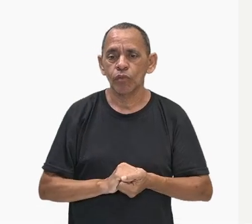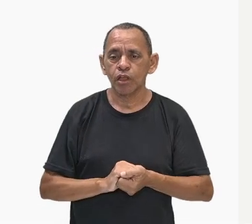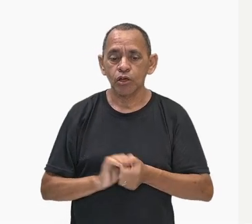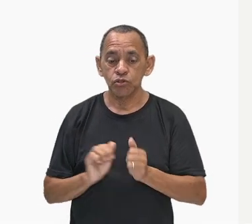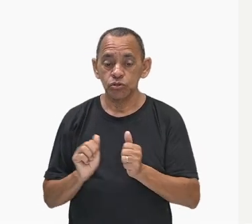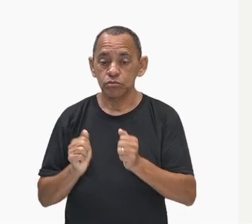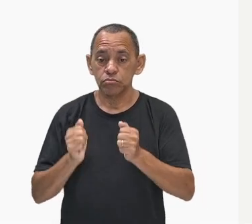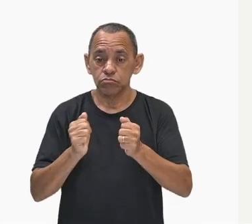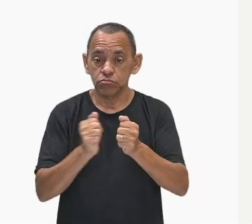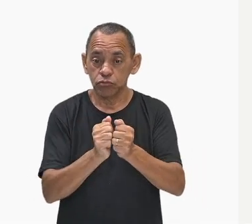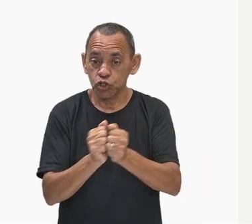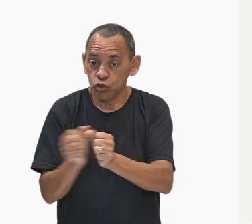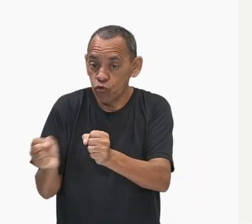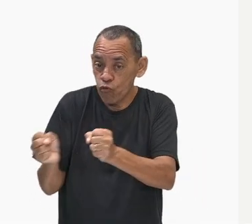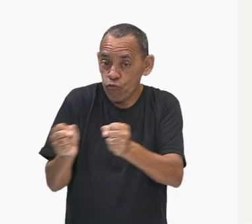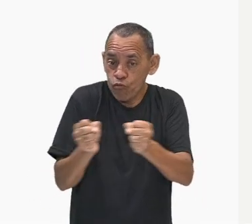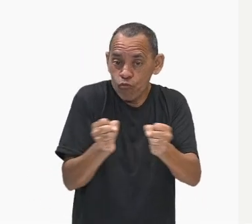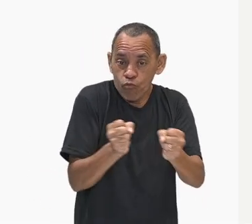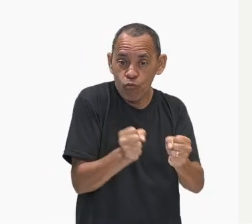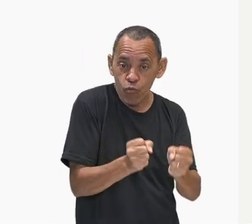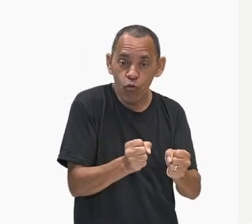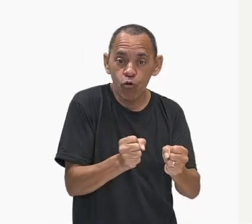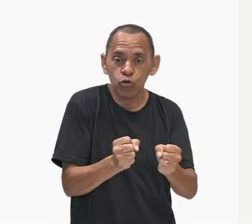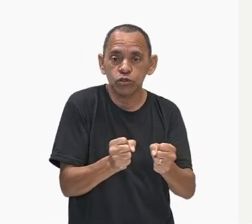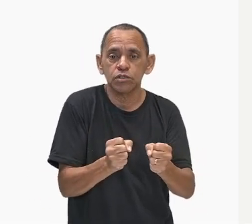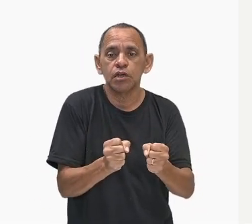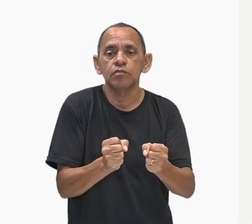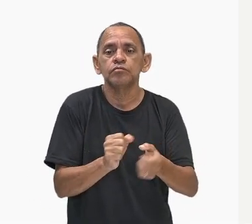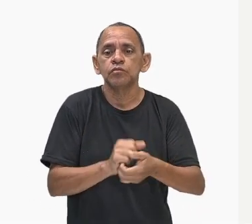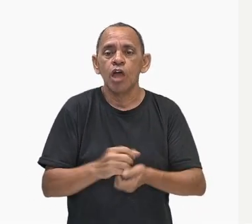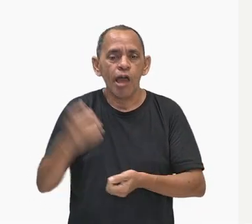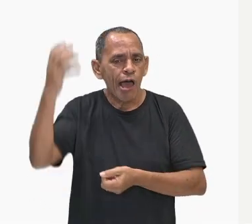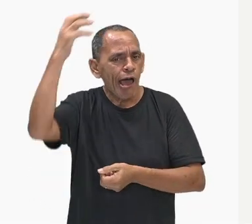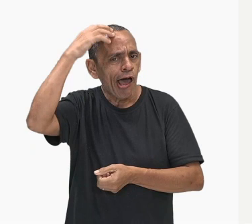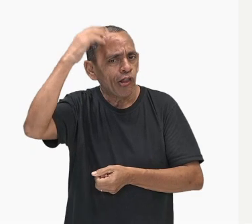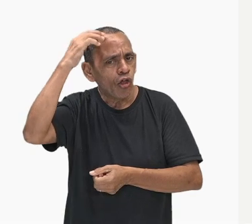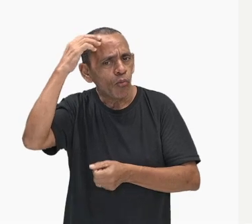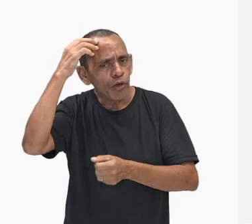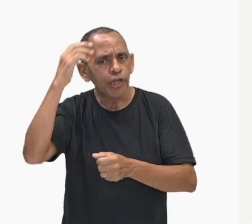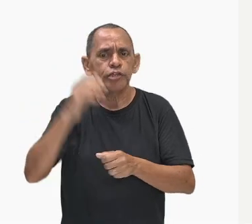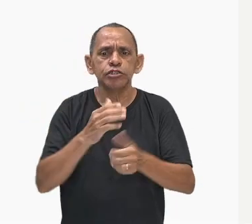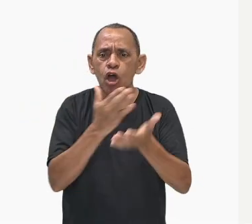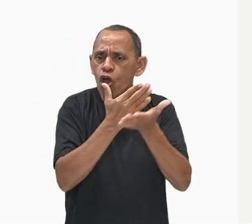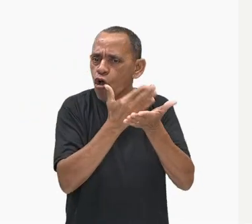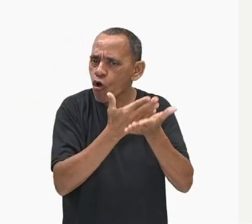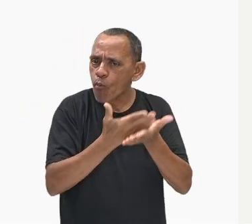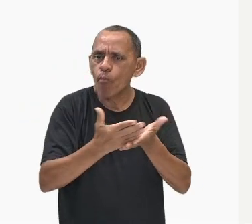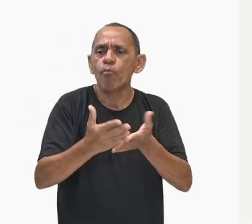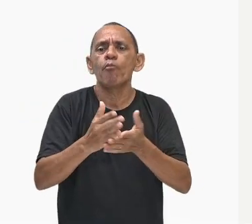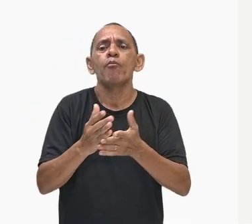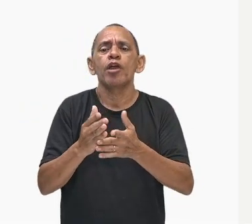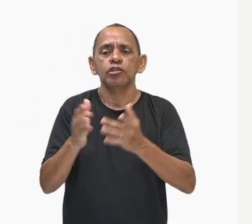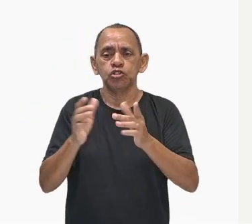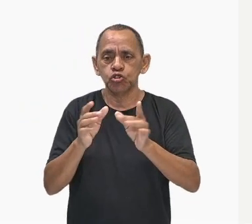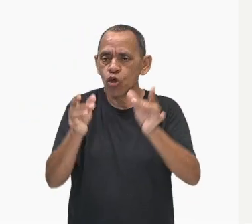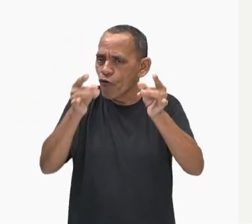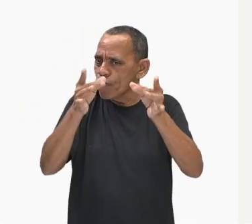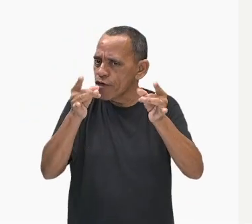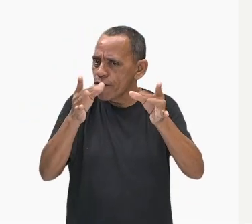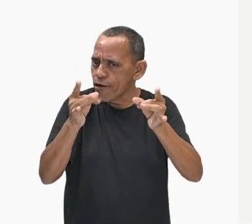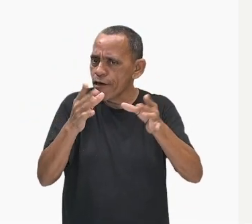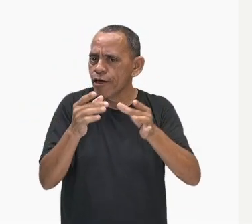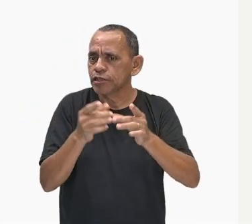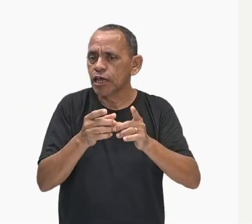a burguesia comercial a nobreza comercial e a burguesia, então resolveram